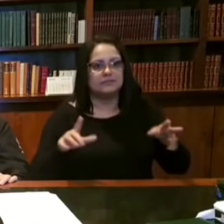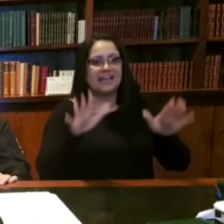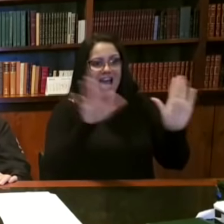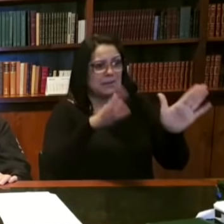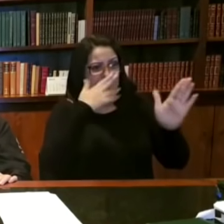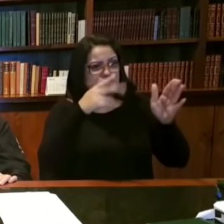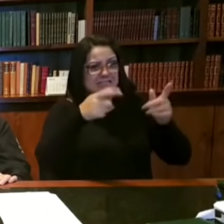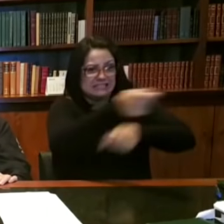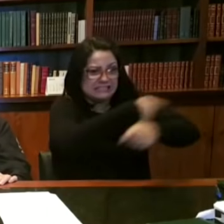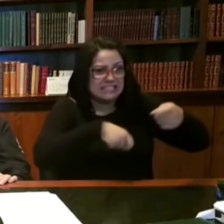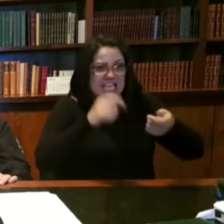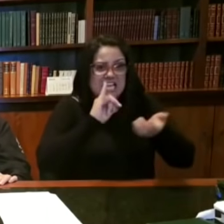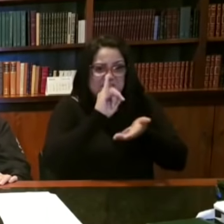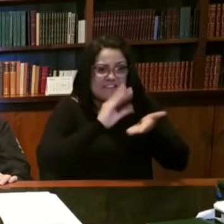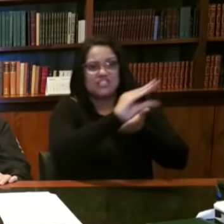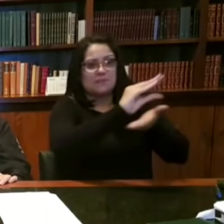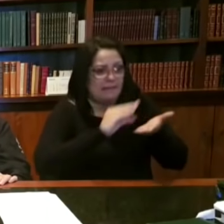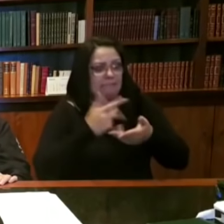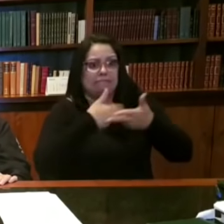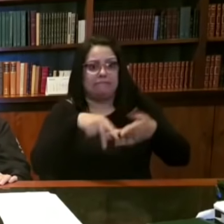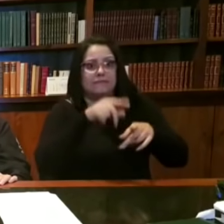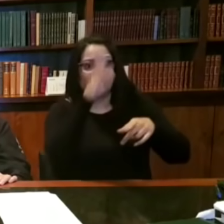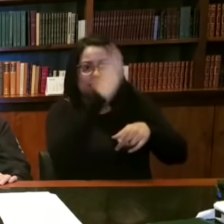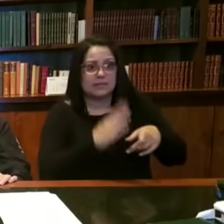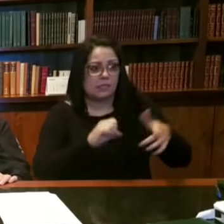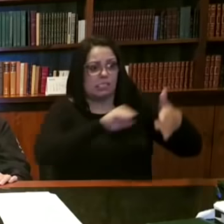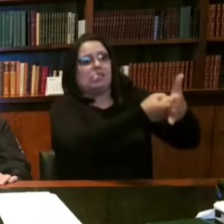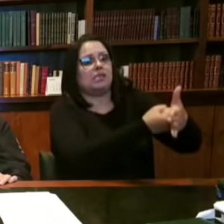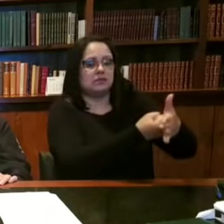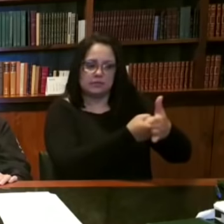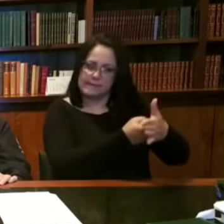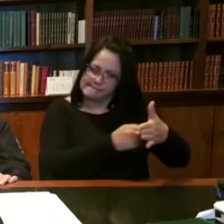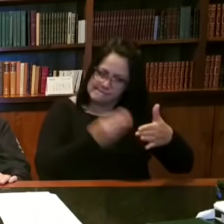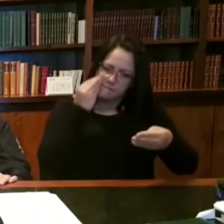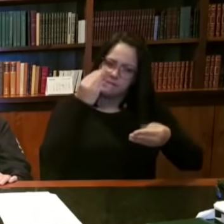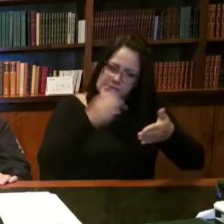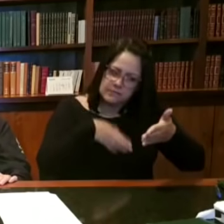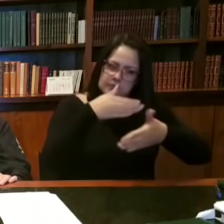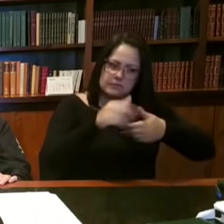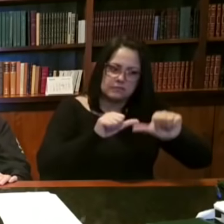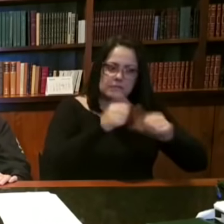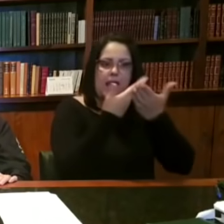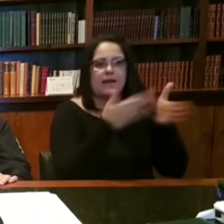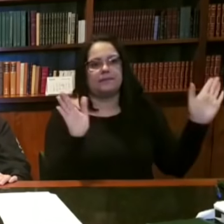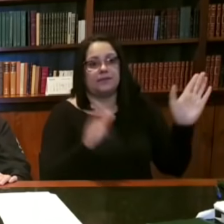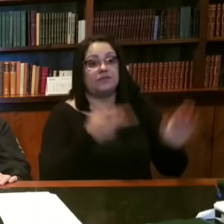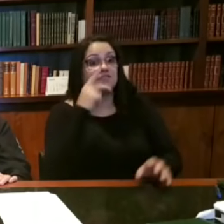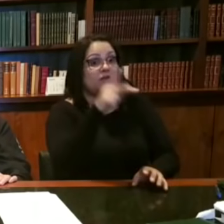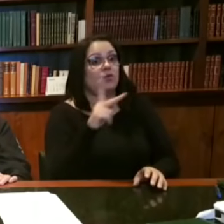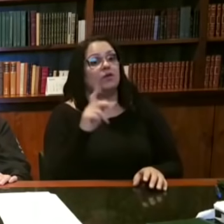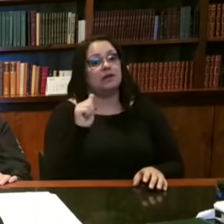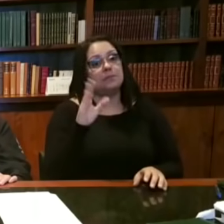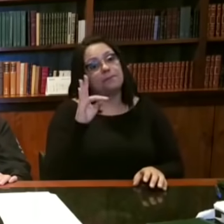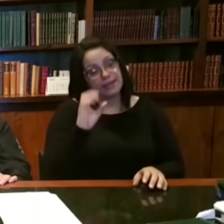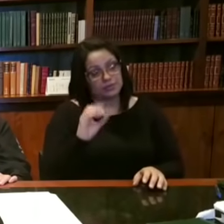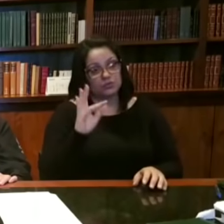os investimentos do país. Porque mudou um pouco a ordem de prioridade. O Pacto Federativo, como você disse, que era uma prioridade para dar dinheiro